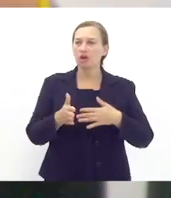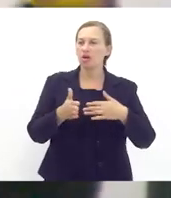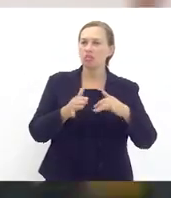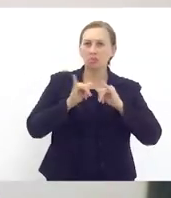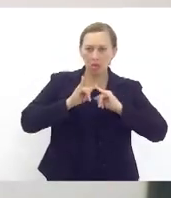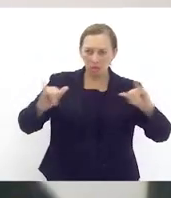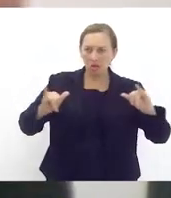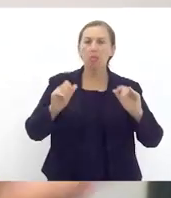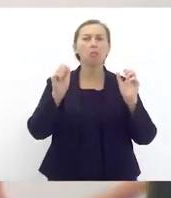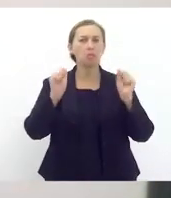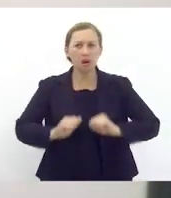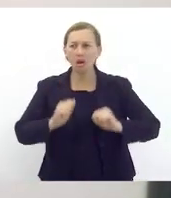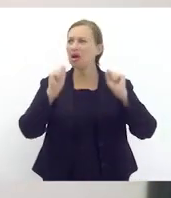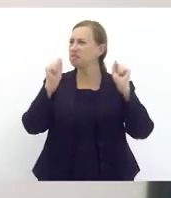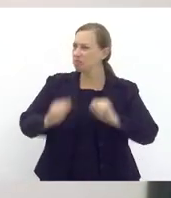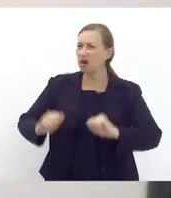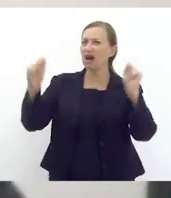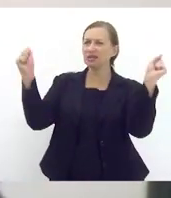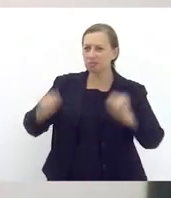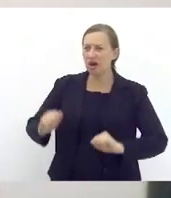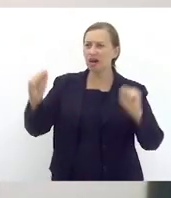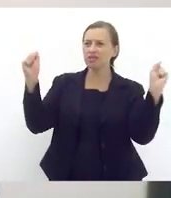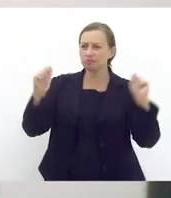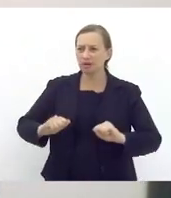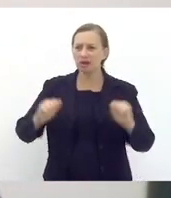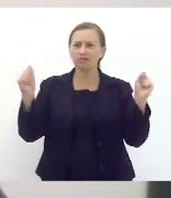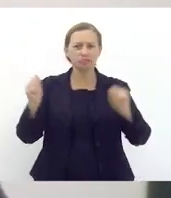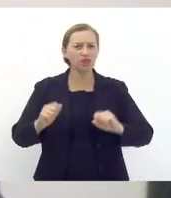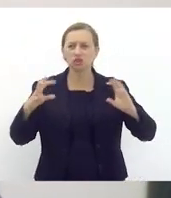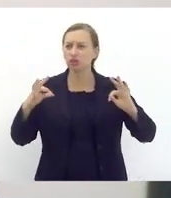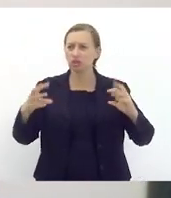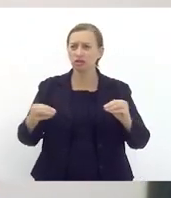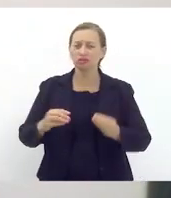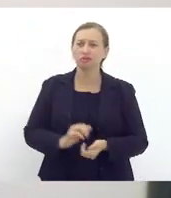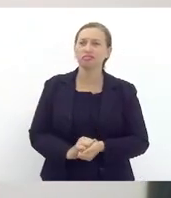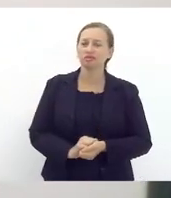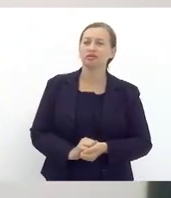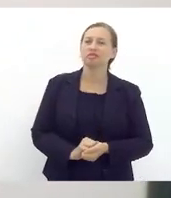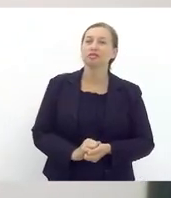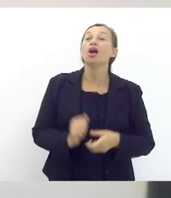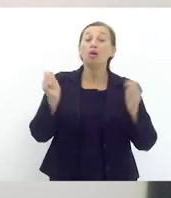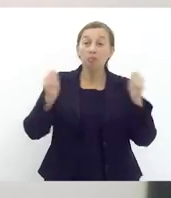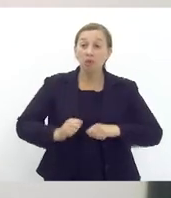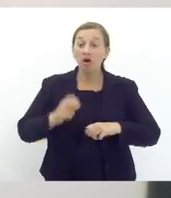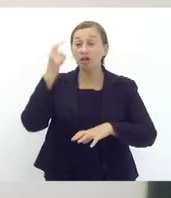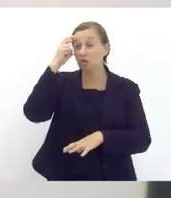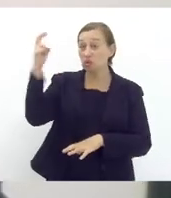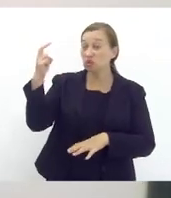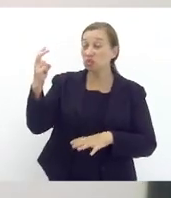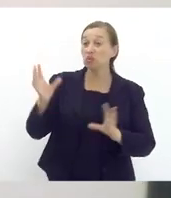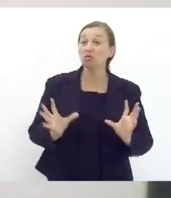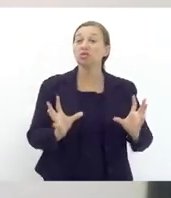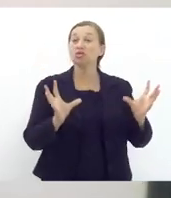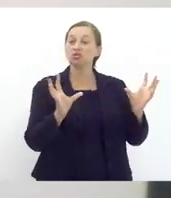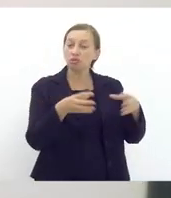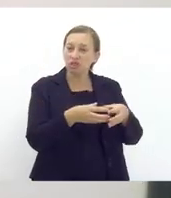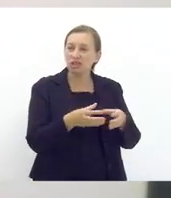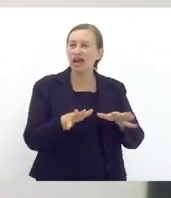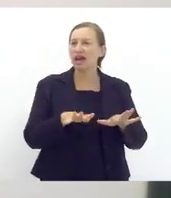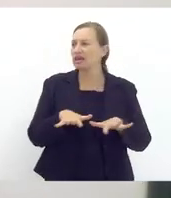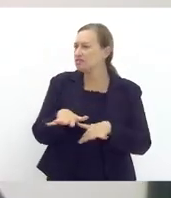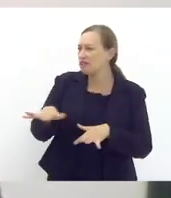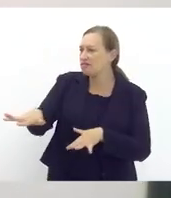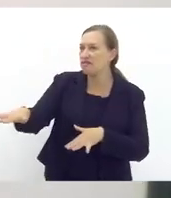publicações pode um monte de coisa pode Ok pode relações de culturas mais comunitárias inclusive alguma relação